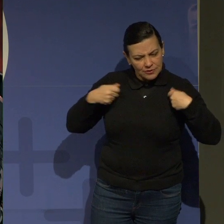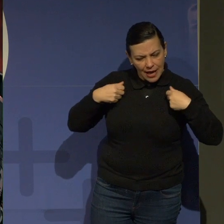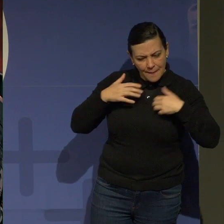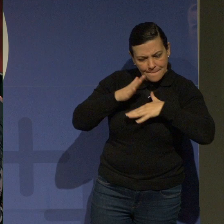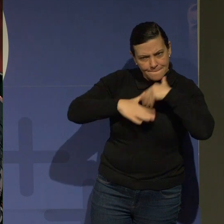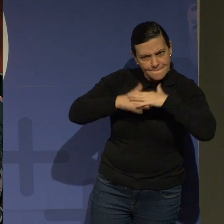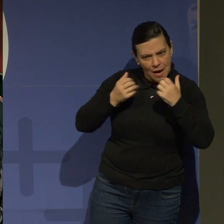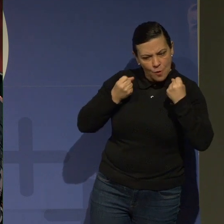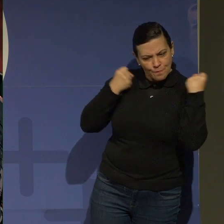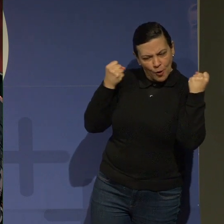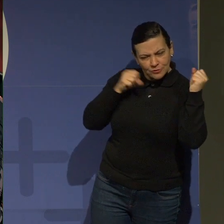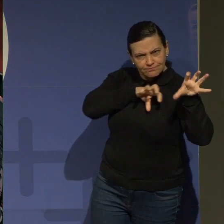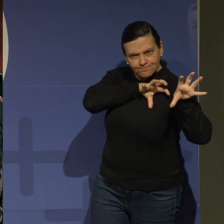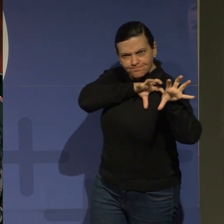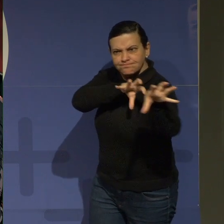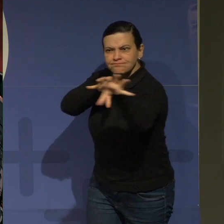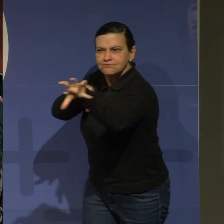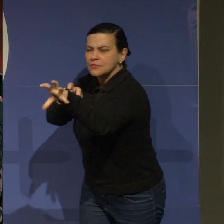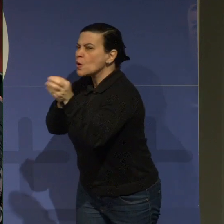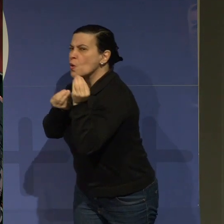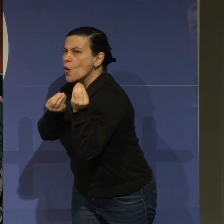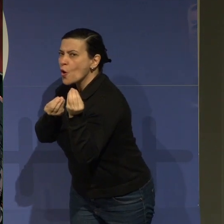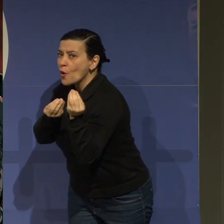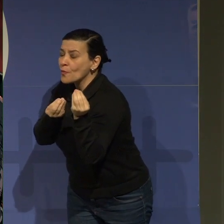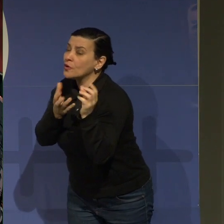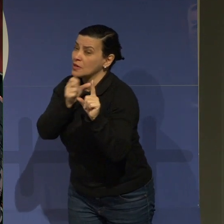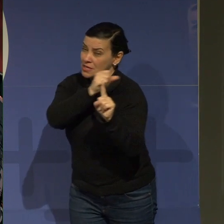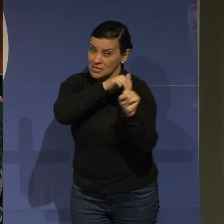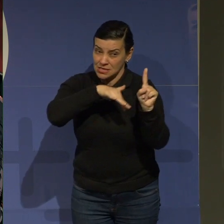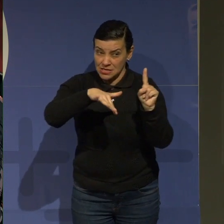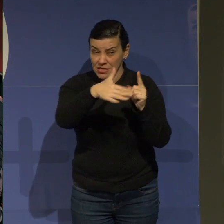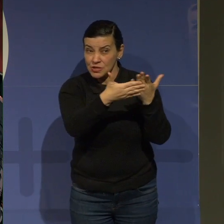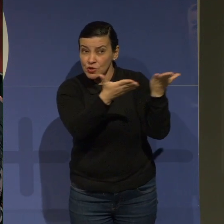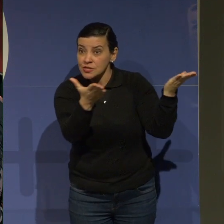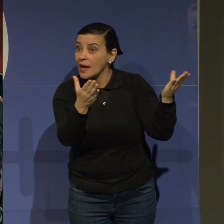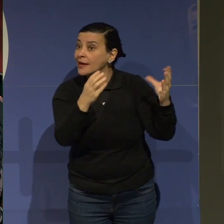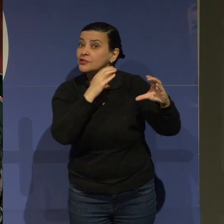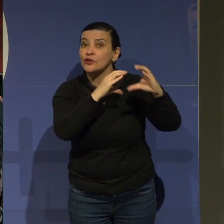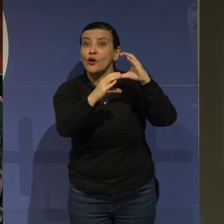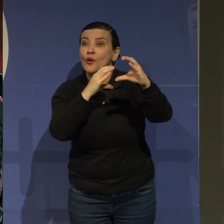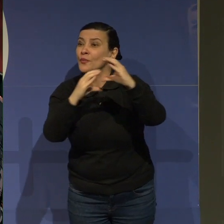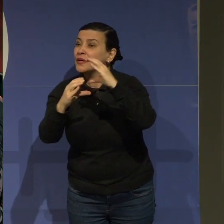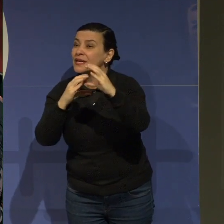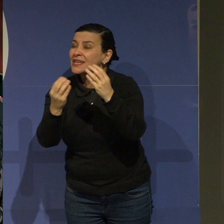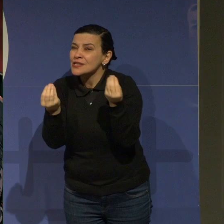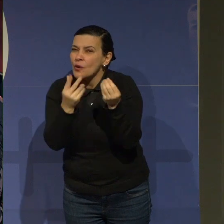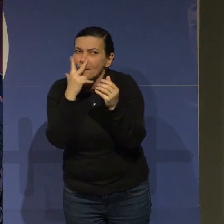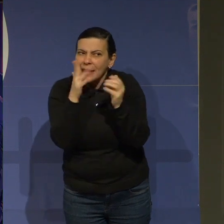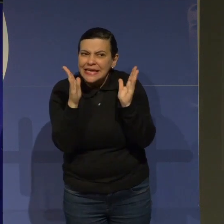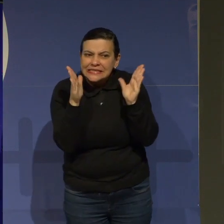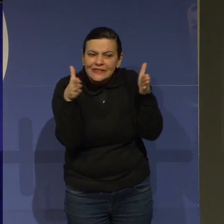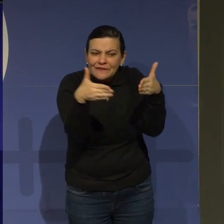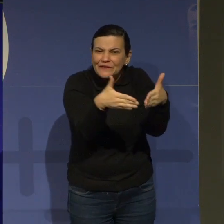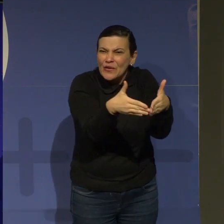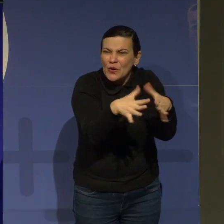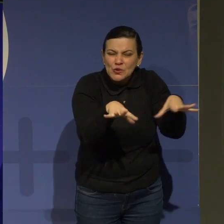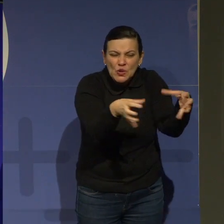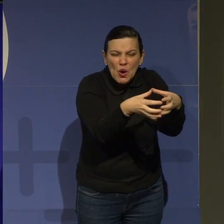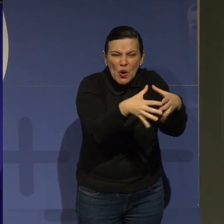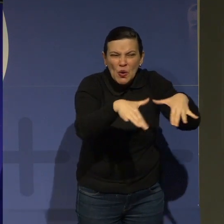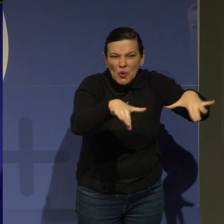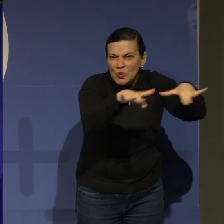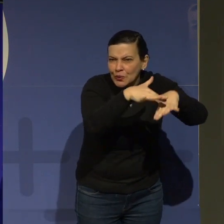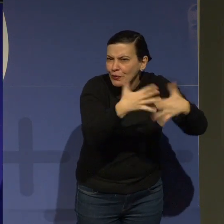influência? Porque a gente saiu de uma sociedade, de uma comunicação que era totalmente restrita ali ao